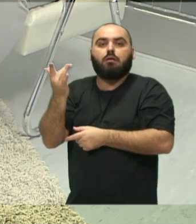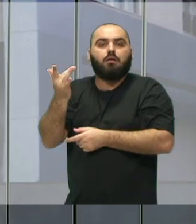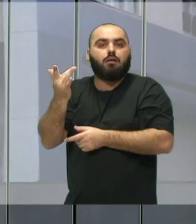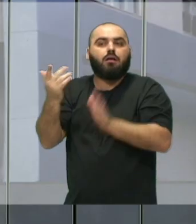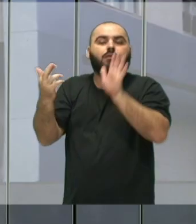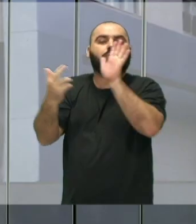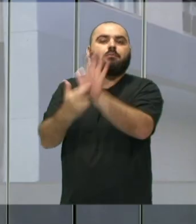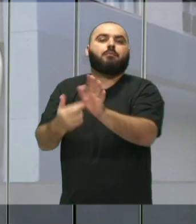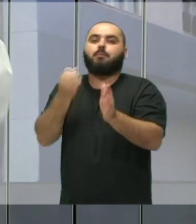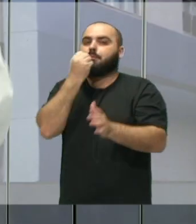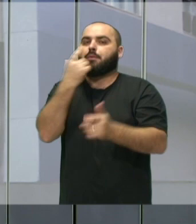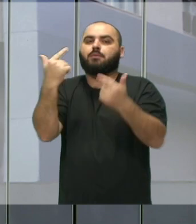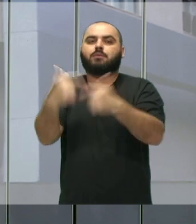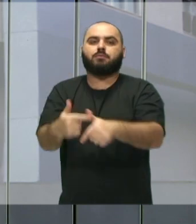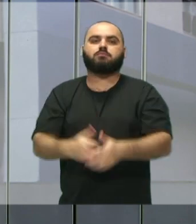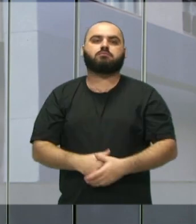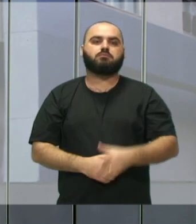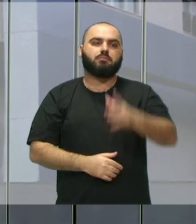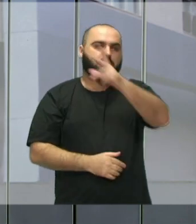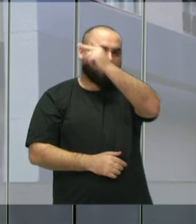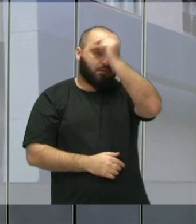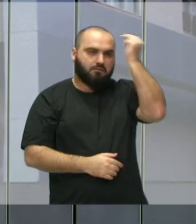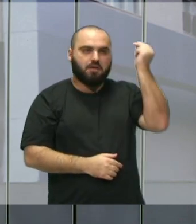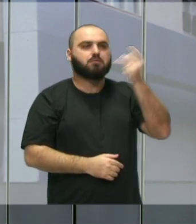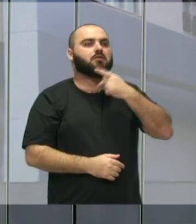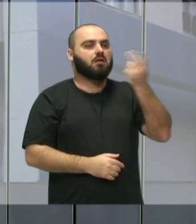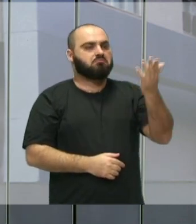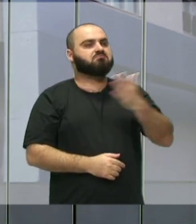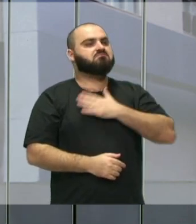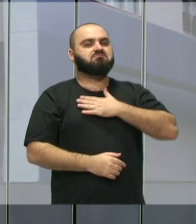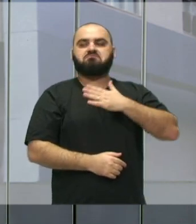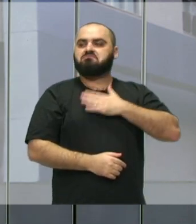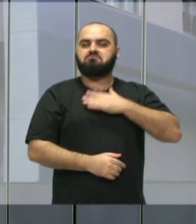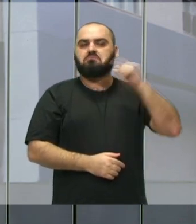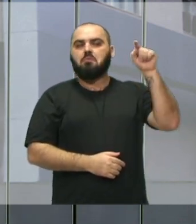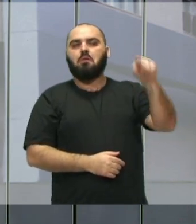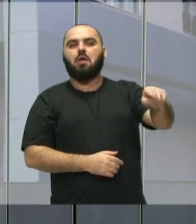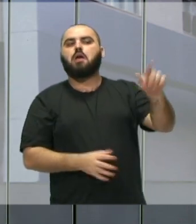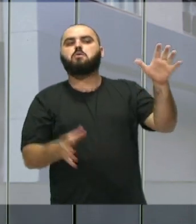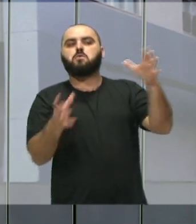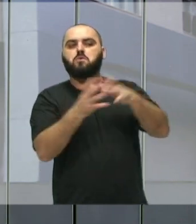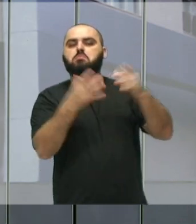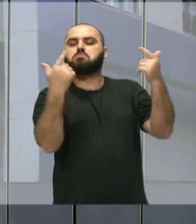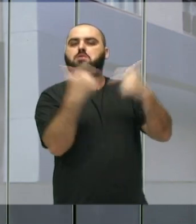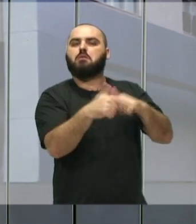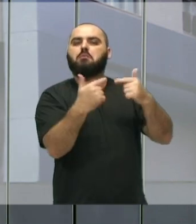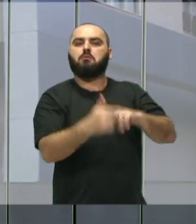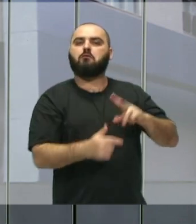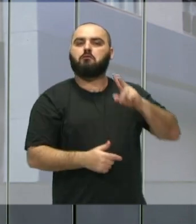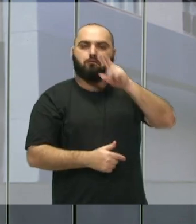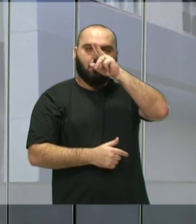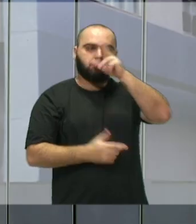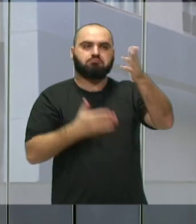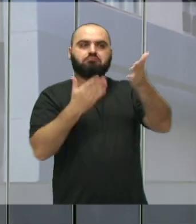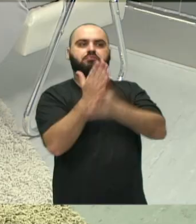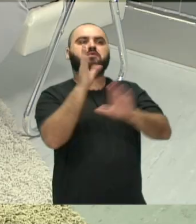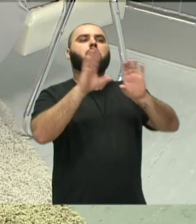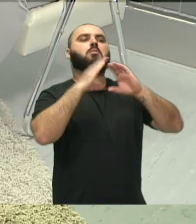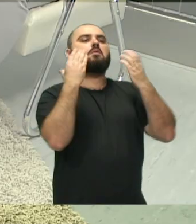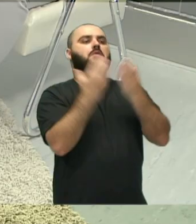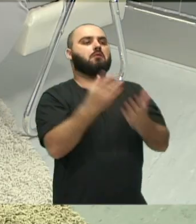trabalho. E aí o prefeito pode bater no peito e dizer, poxa, eu tenho lá uma equipe esforçada que é aprovada pela